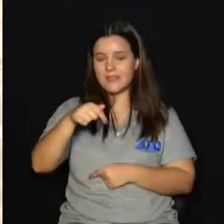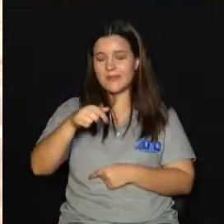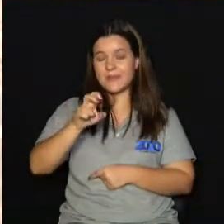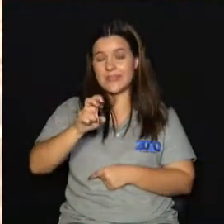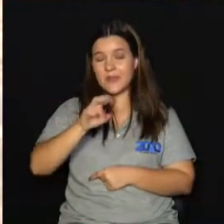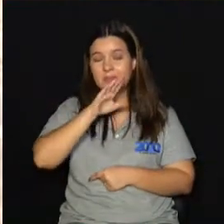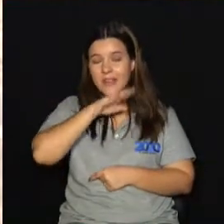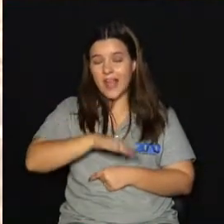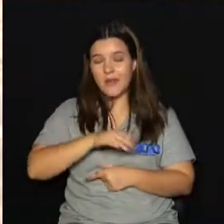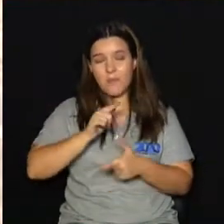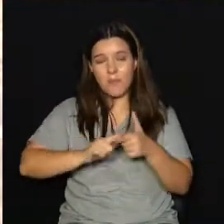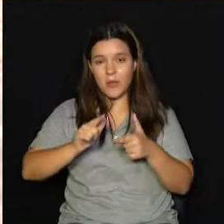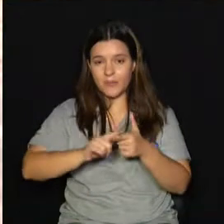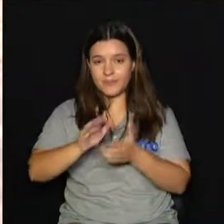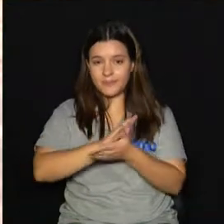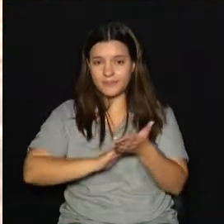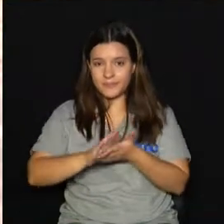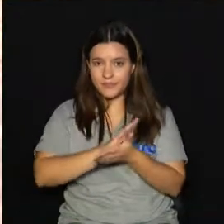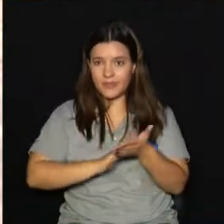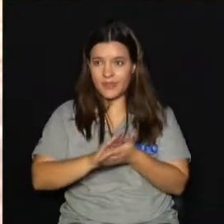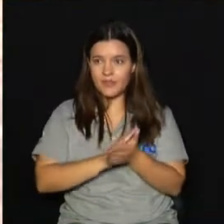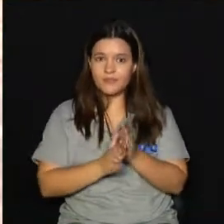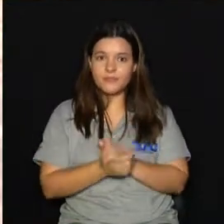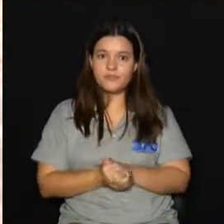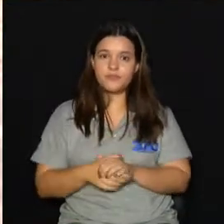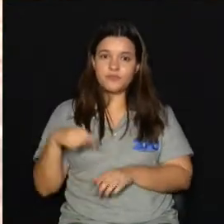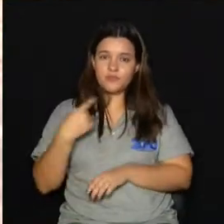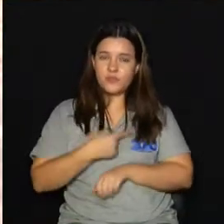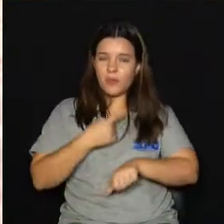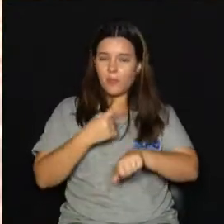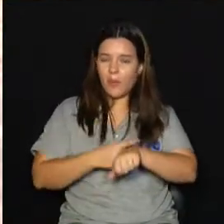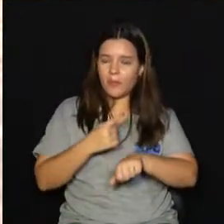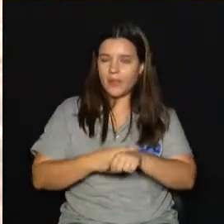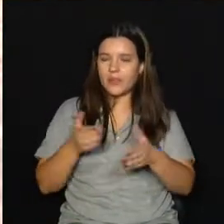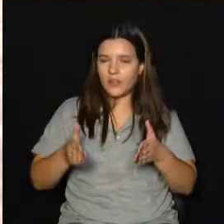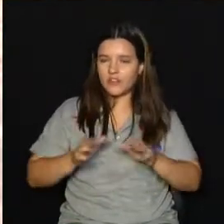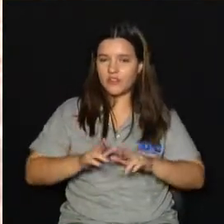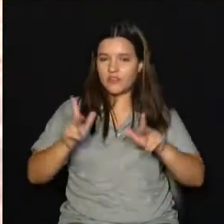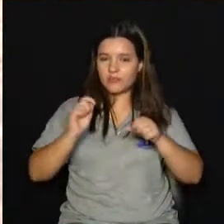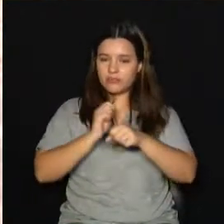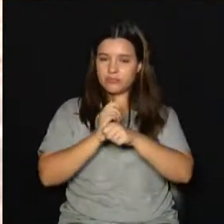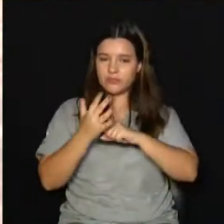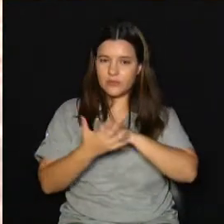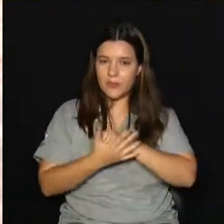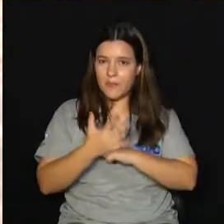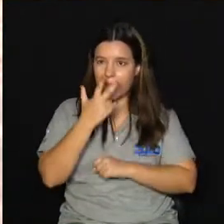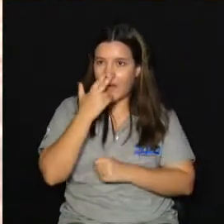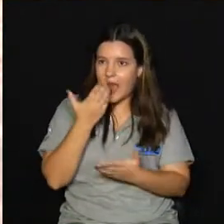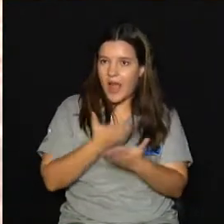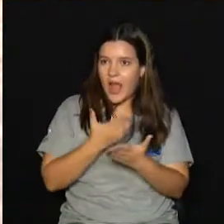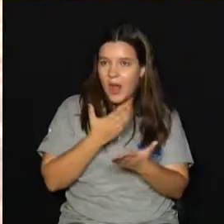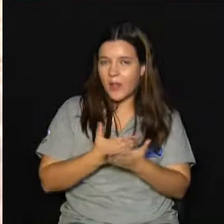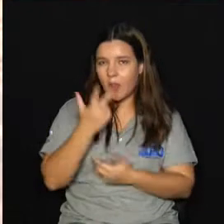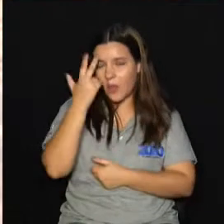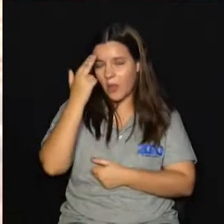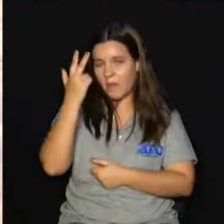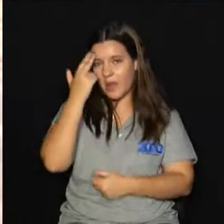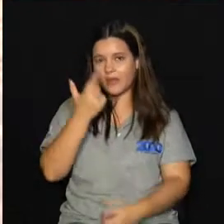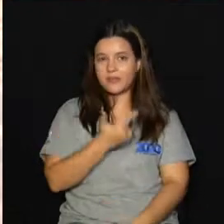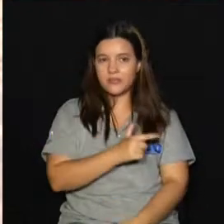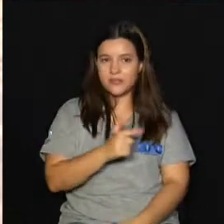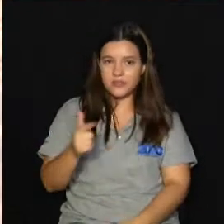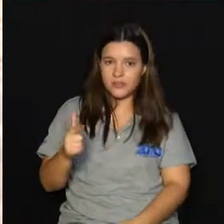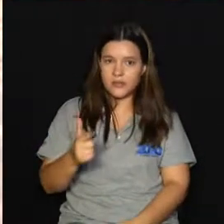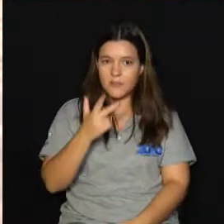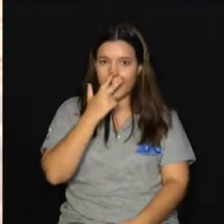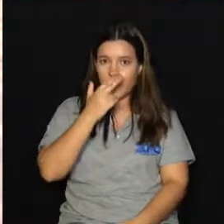dessa questão das escolas, a gente está num momento diferente de pandemia em que as aulas normais não acontecem. Isso, de certa forma, do